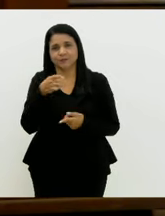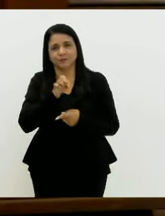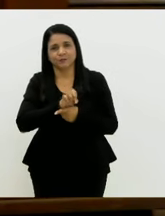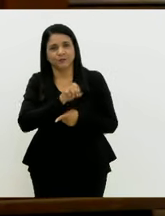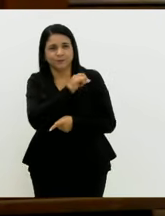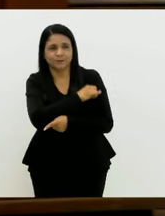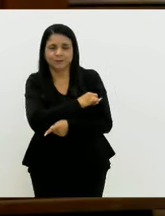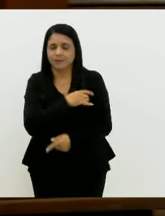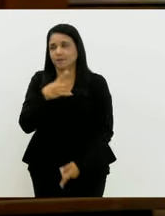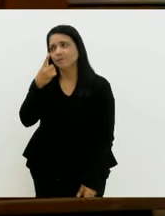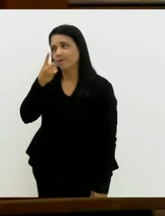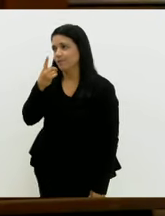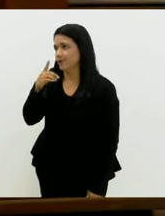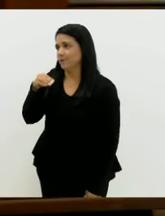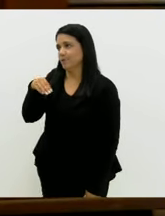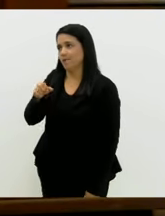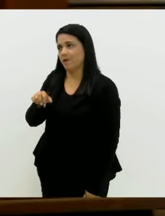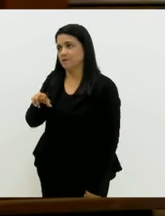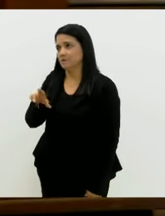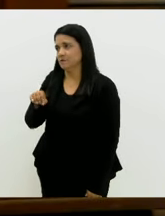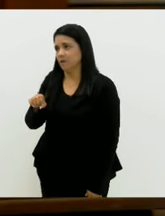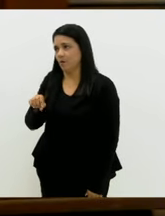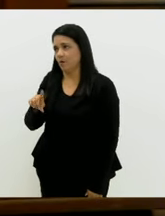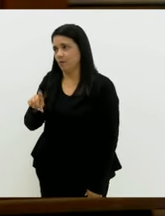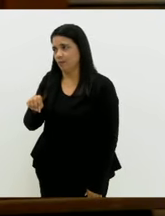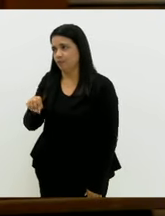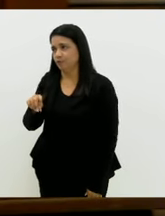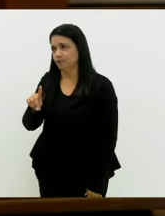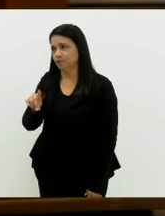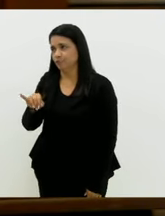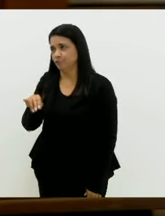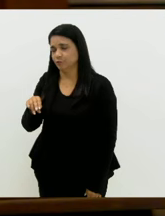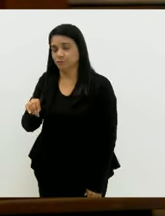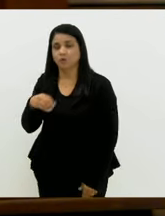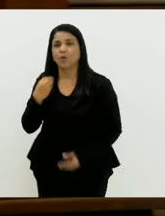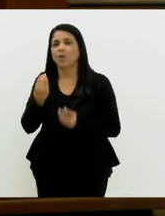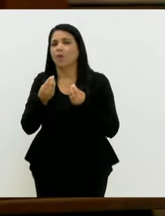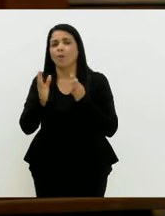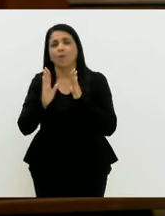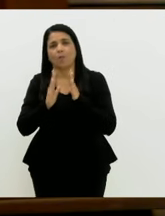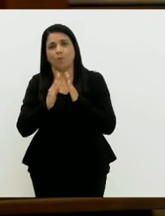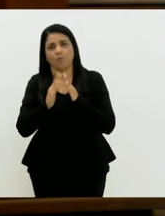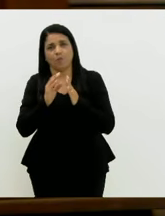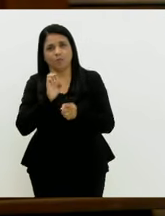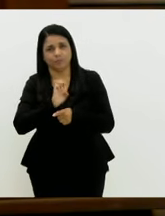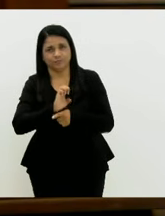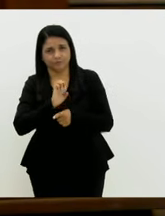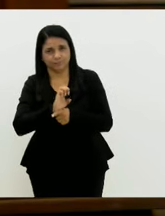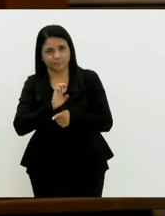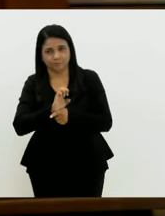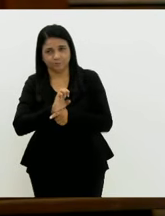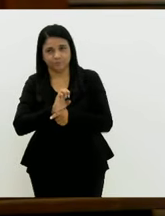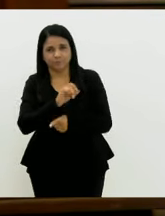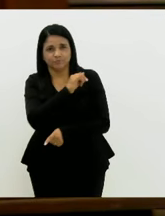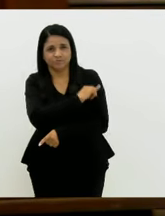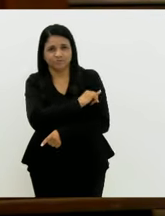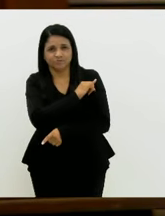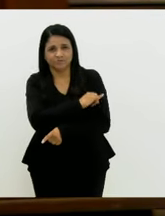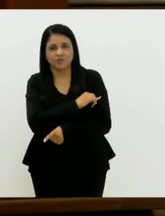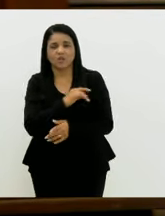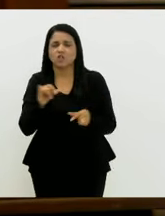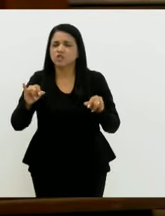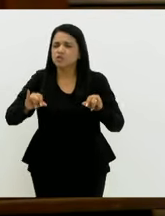Dino. Como o nosso morador do estado do Rio de Janeiro vem sofrendo com a falta de